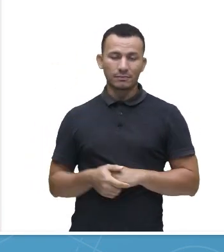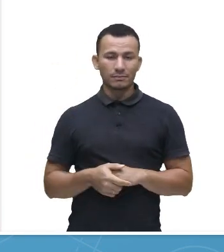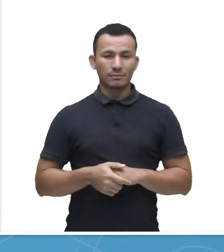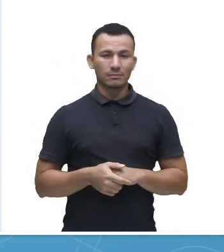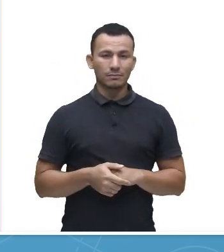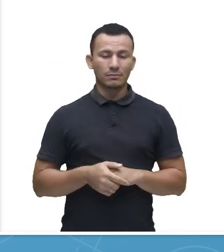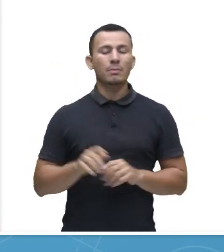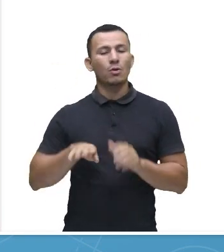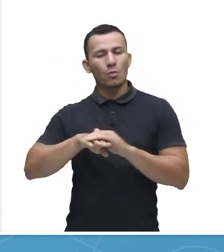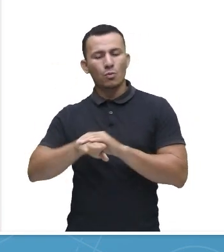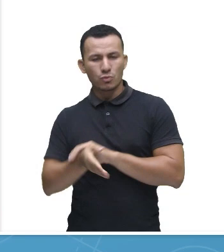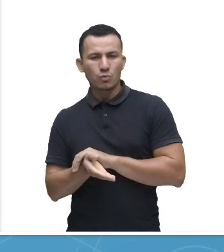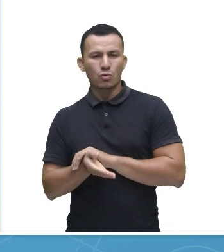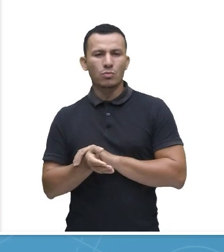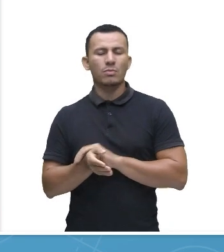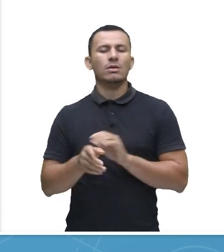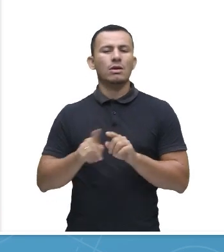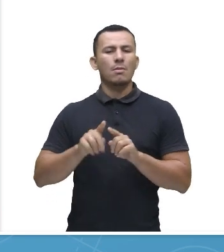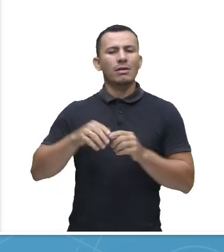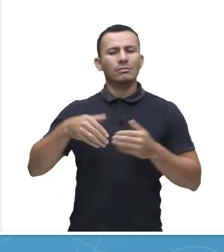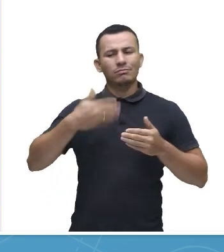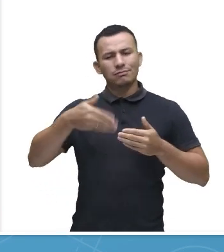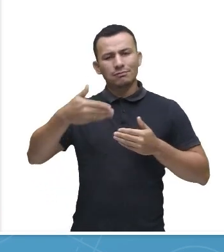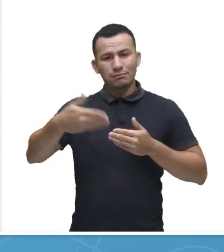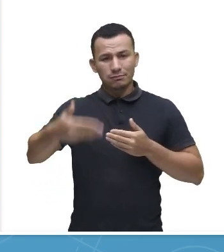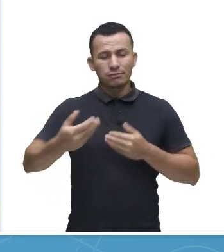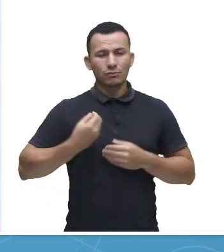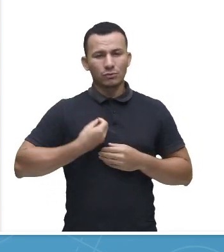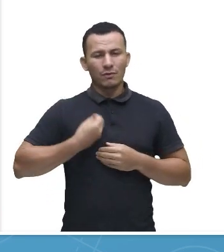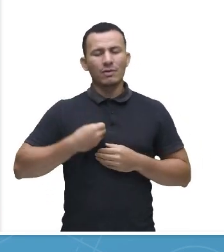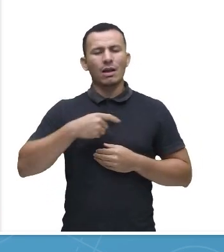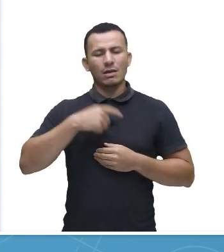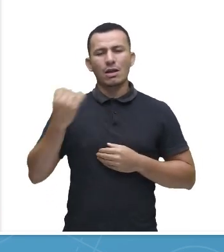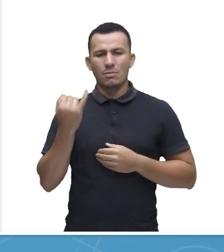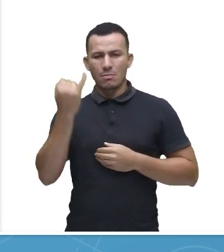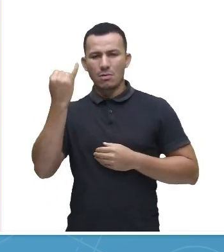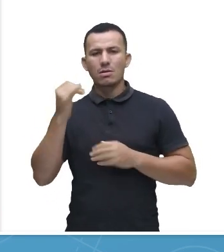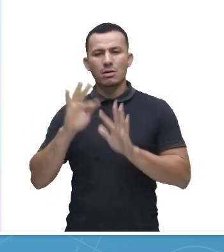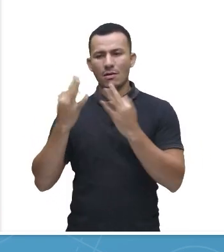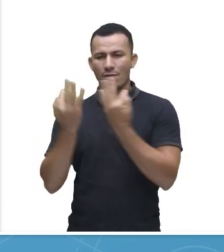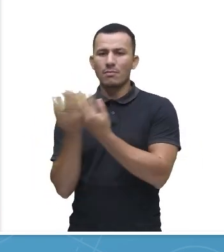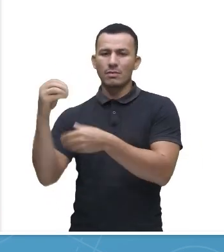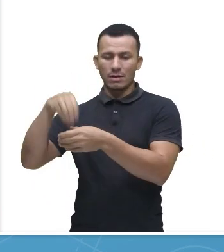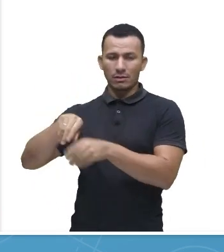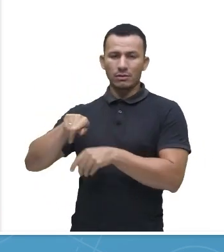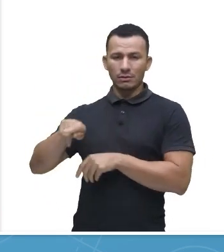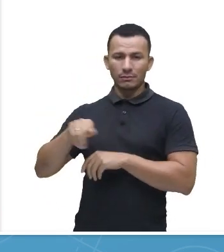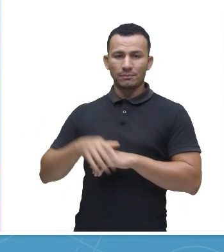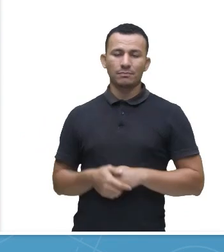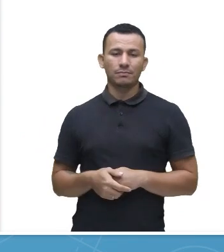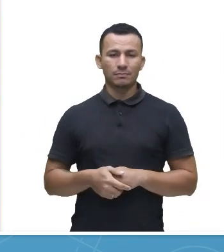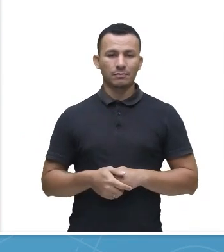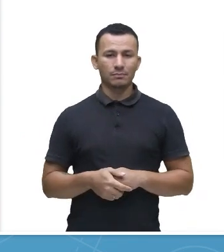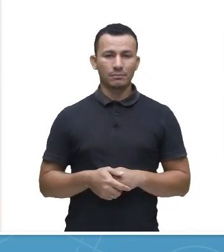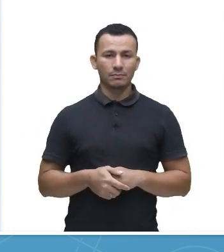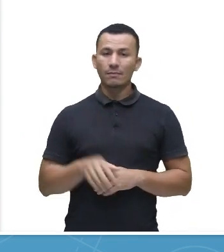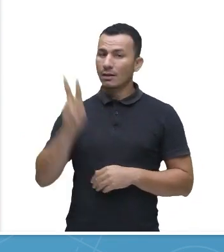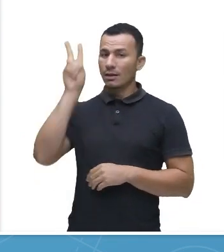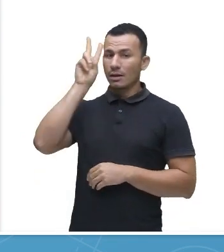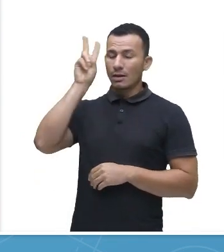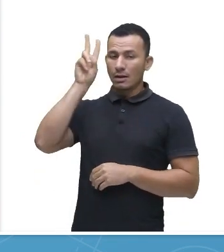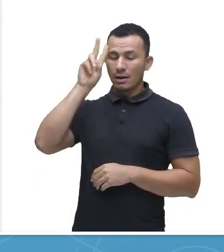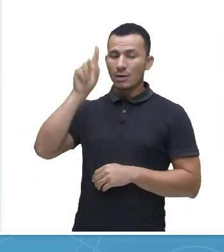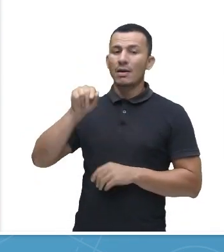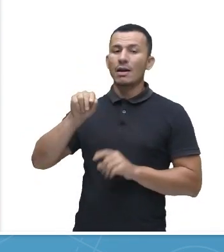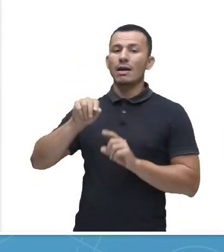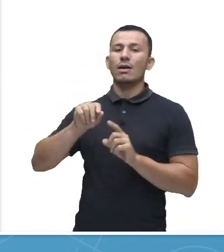papéis e hábitos que a pessoa, ao longo do seu ciclo vital, assume na sociedade e na família. Ou seja, lembre-se que a questão é relacionada ao